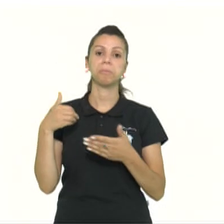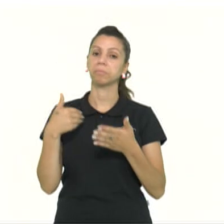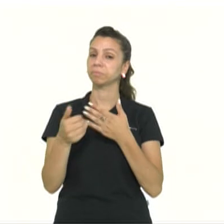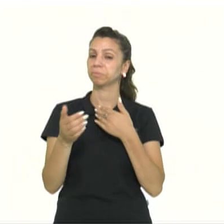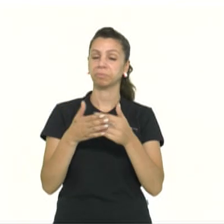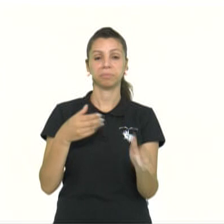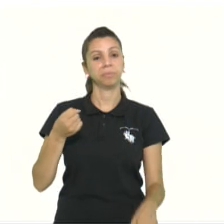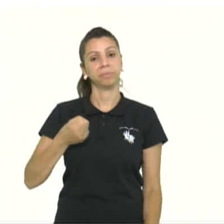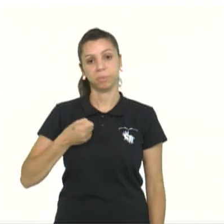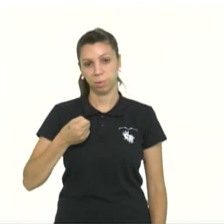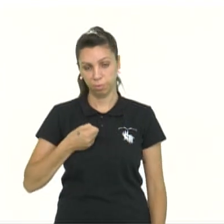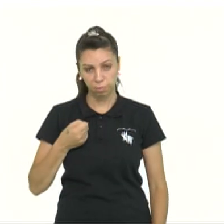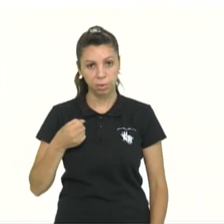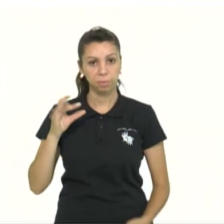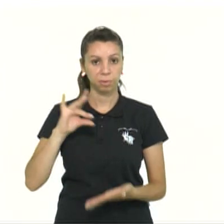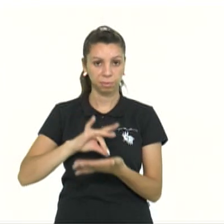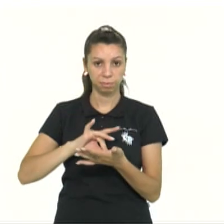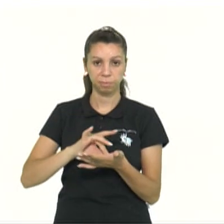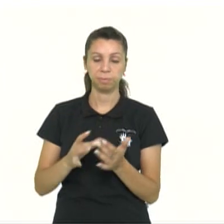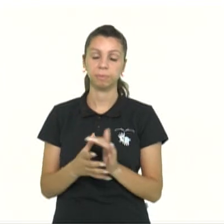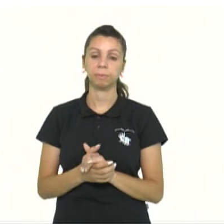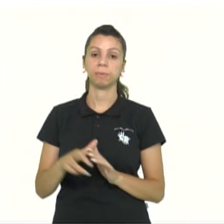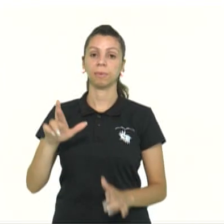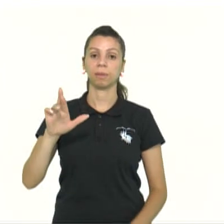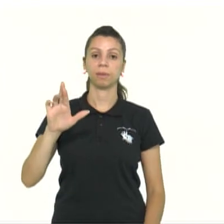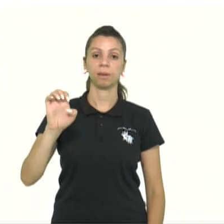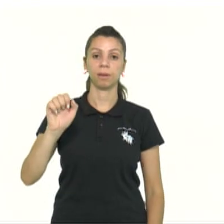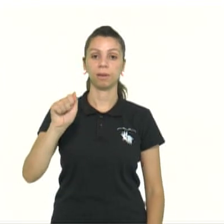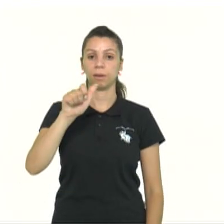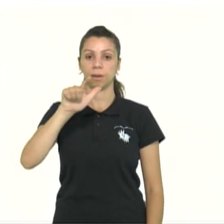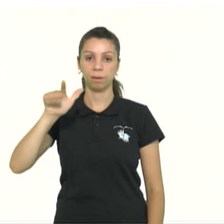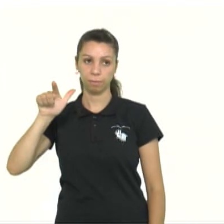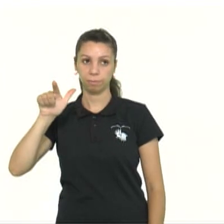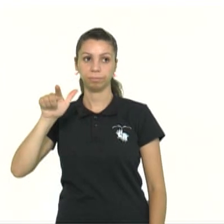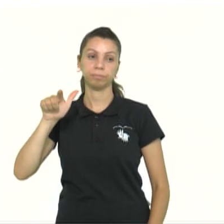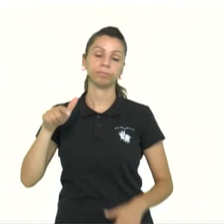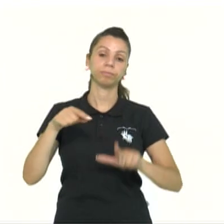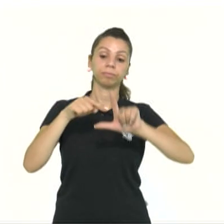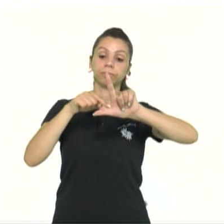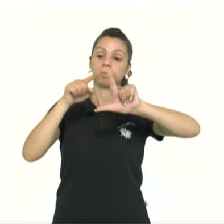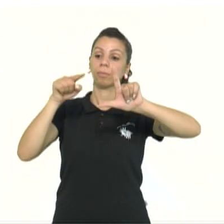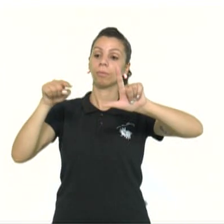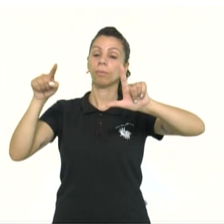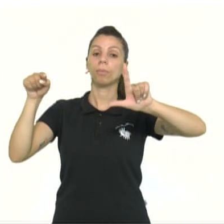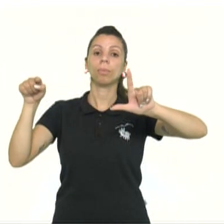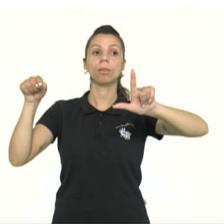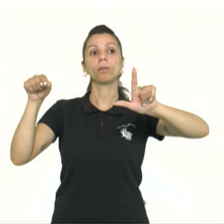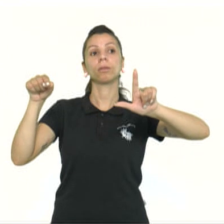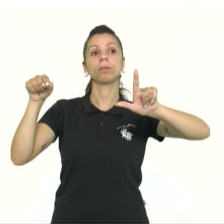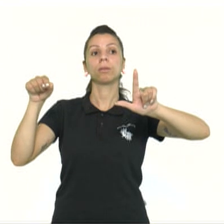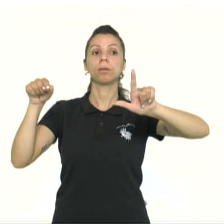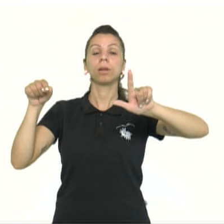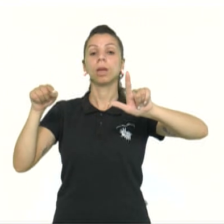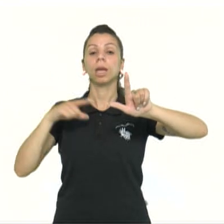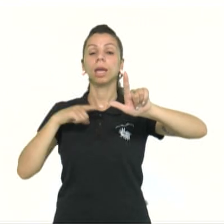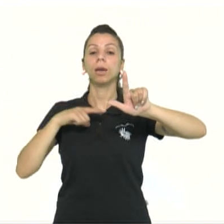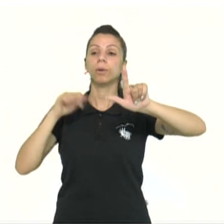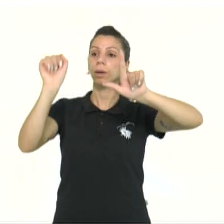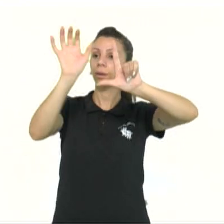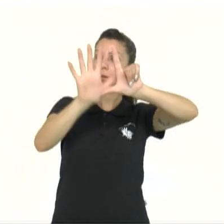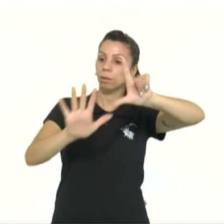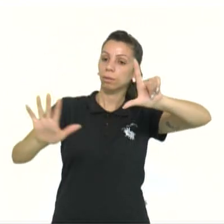bom? Então, gráfico de uma função quadrática é representada por um gráfico no plano